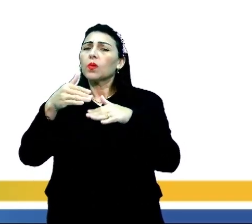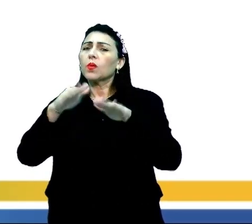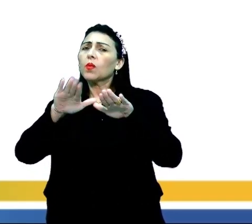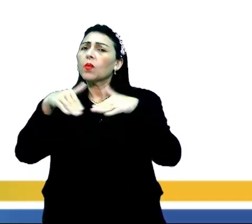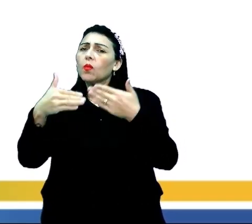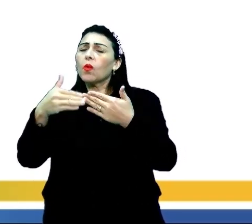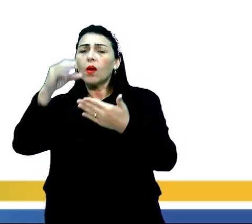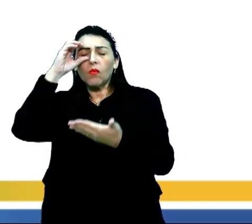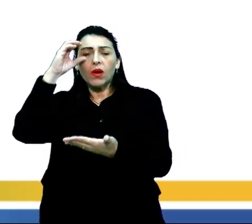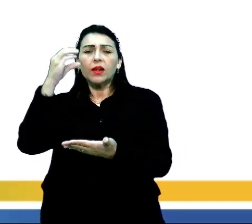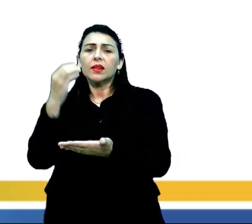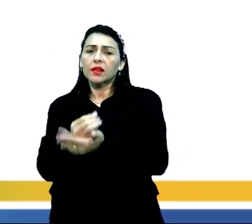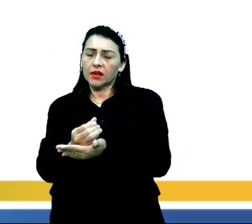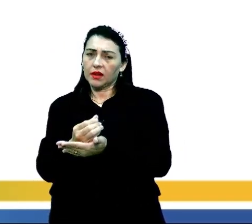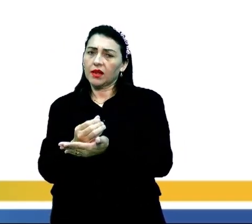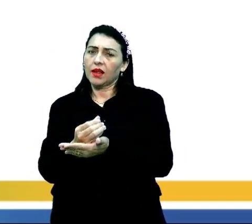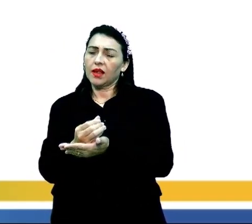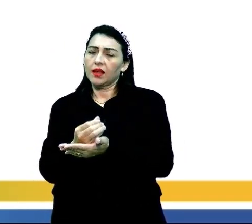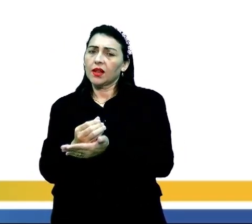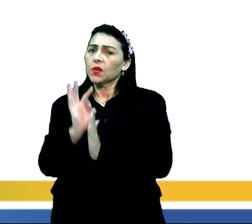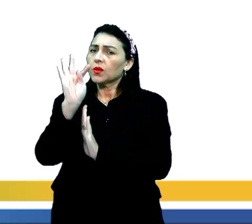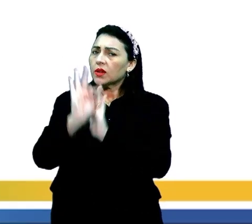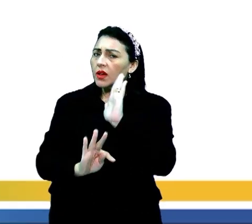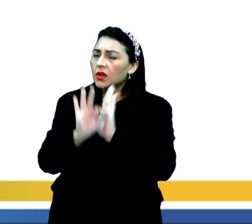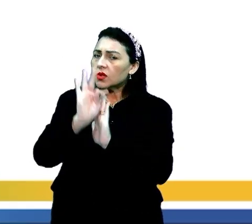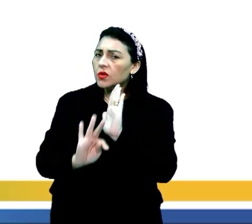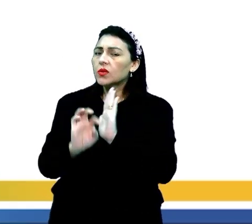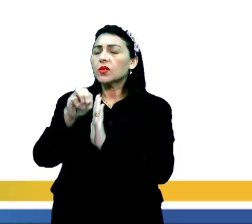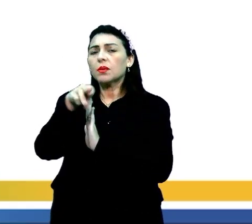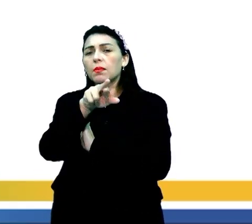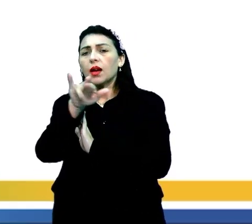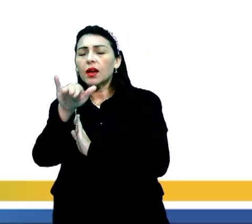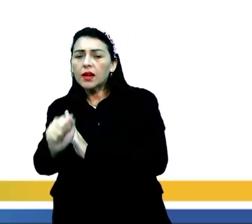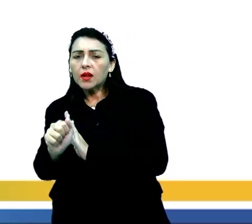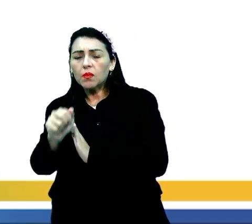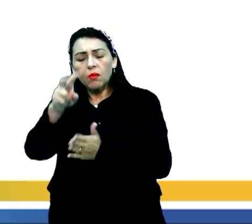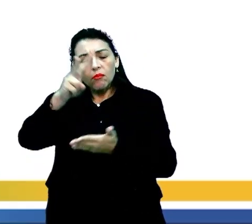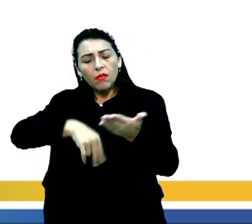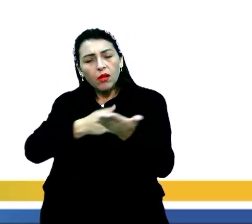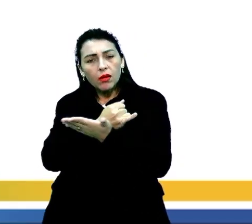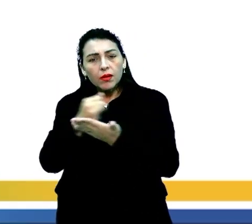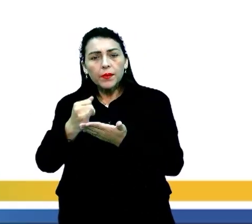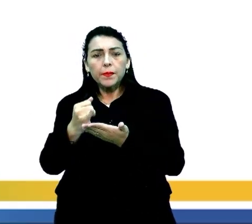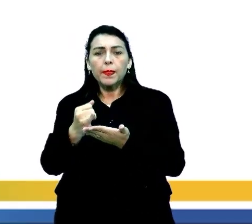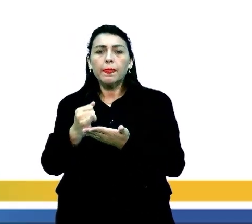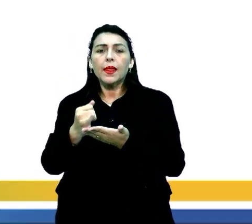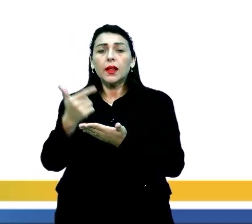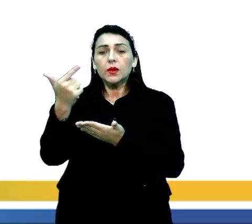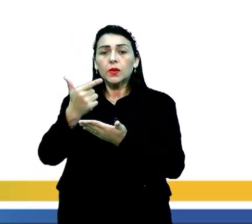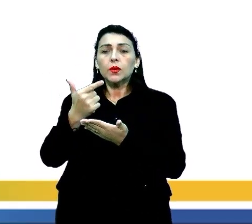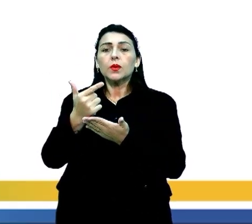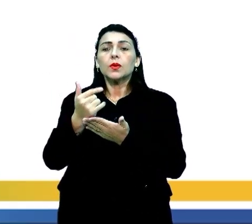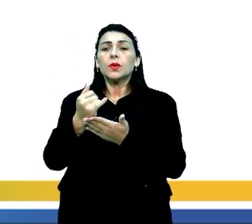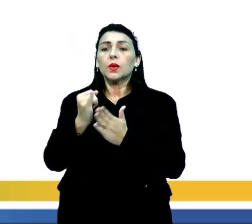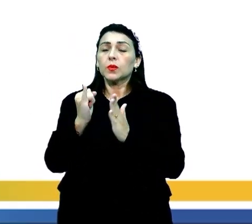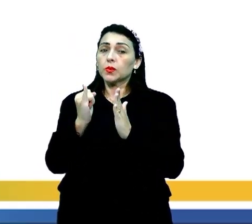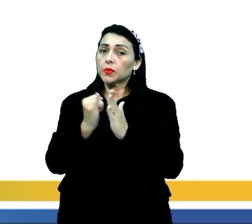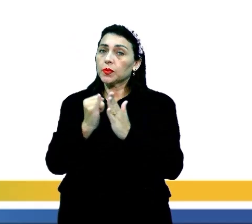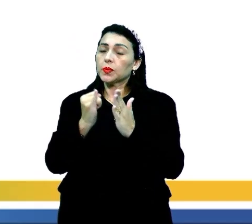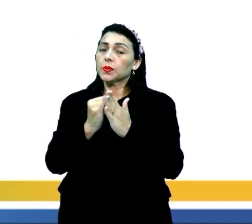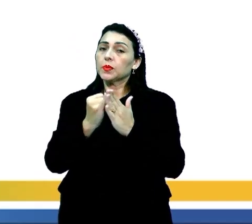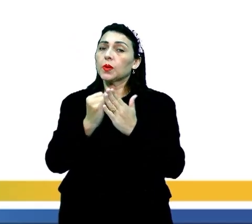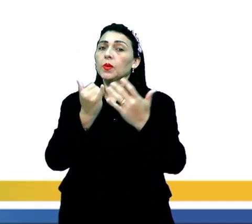do texto da Maria Fernanda? Então vamos lá ler a introdução da Maria Fernanda. Segundo o Instituto Brasileiro